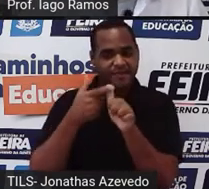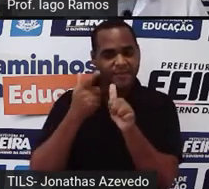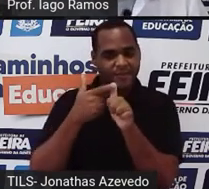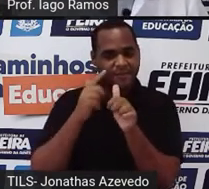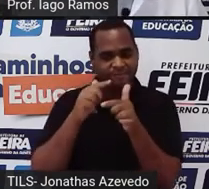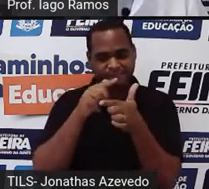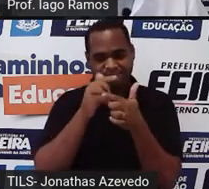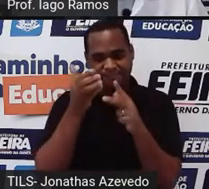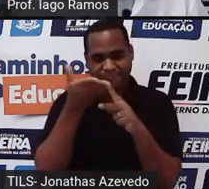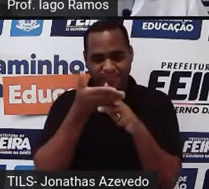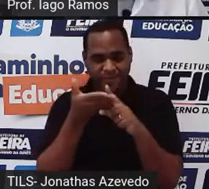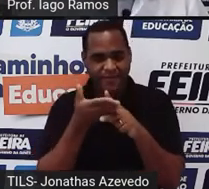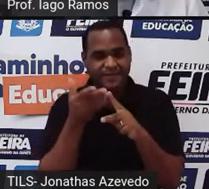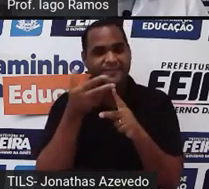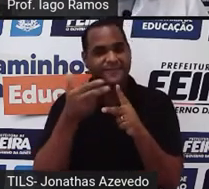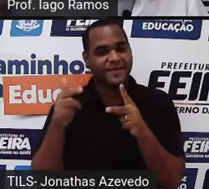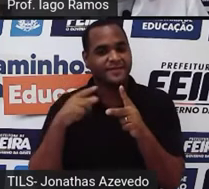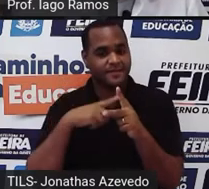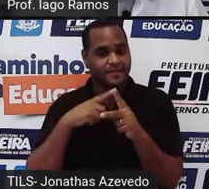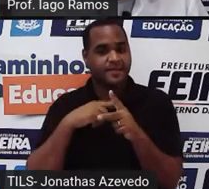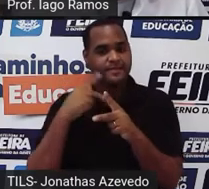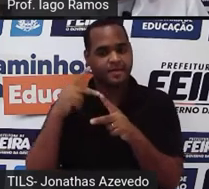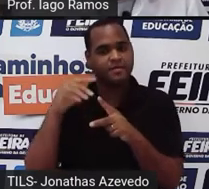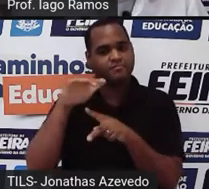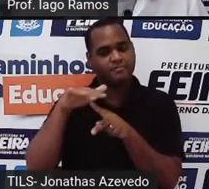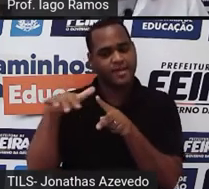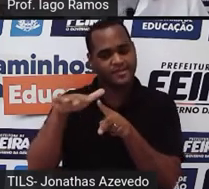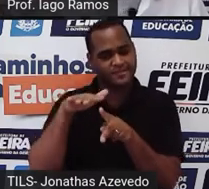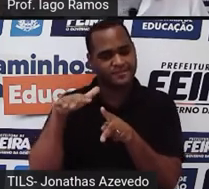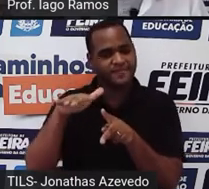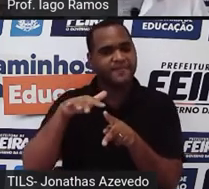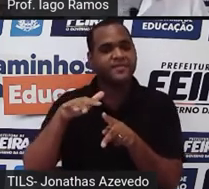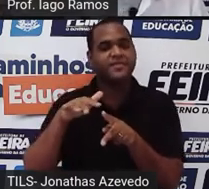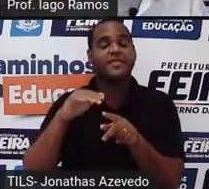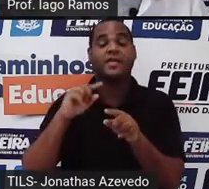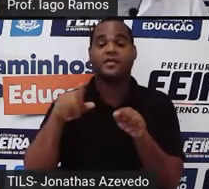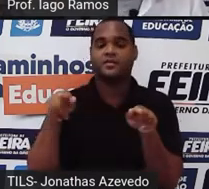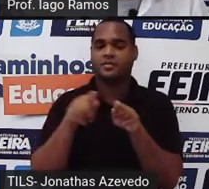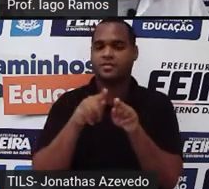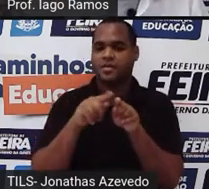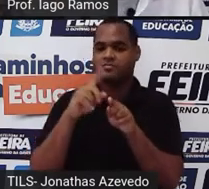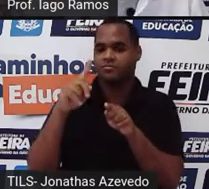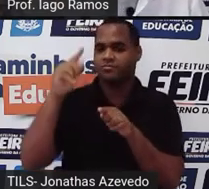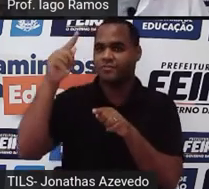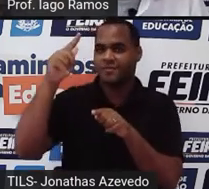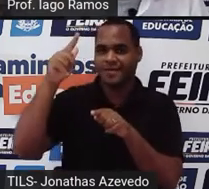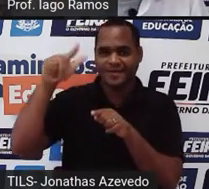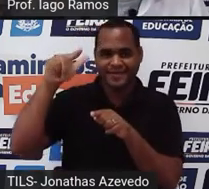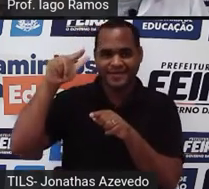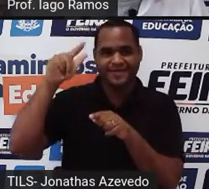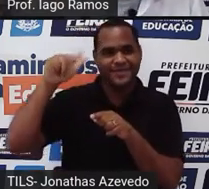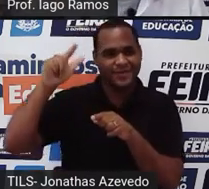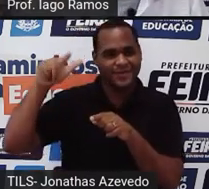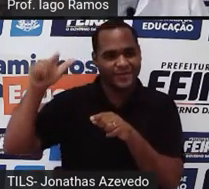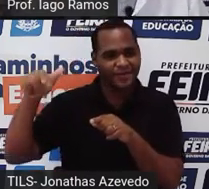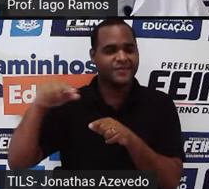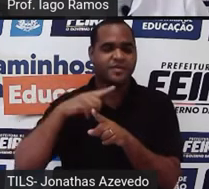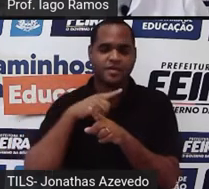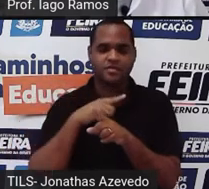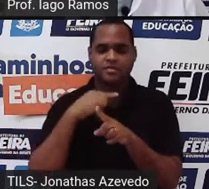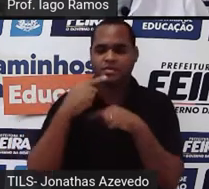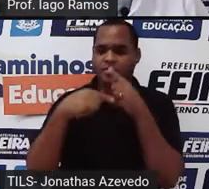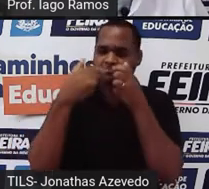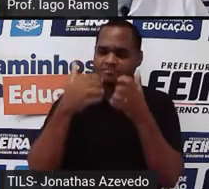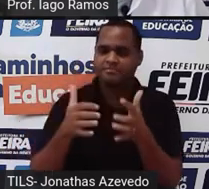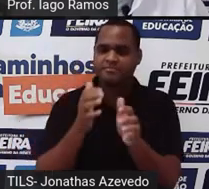os números que são as bases das potências e repete aquele expoente. Depois disso, claro, é